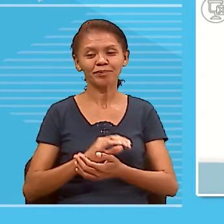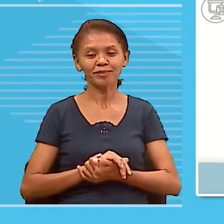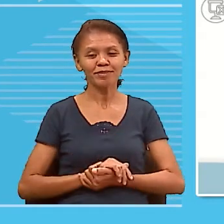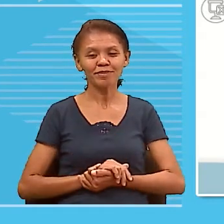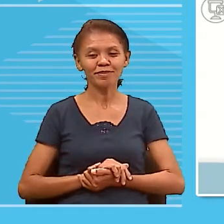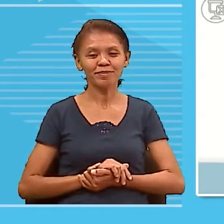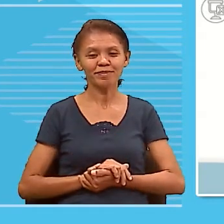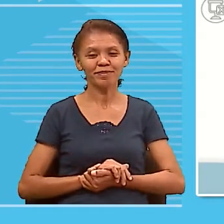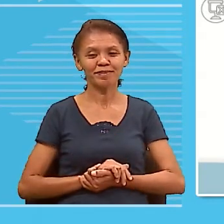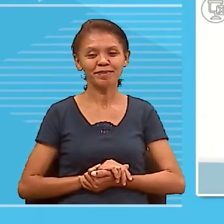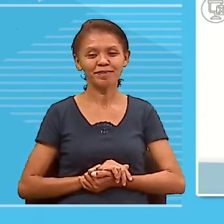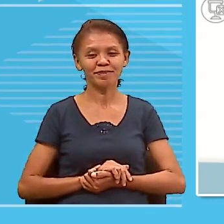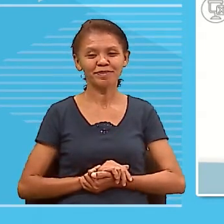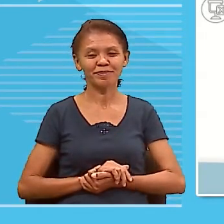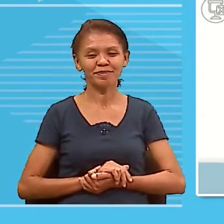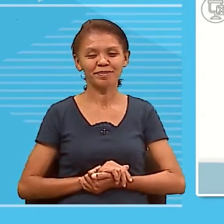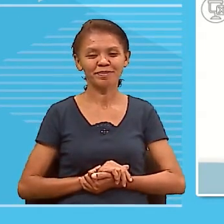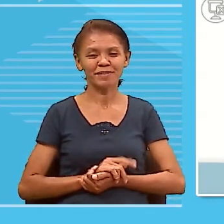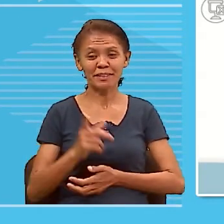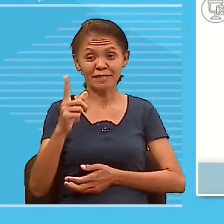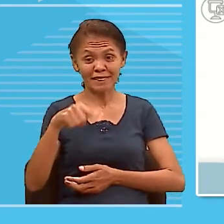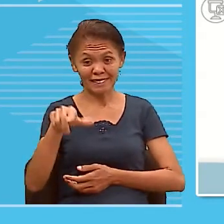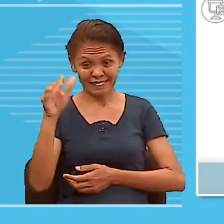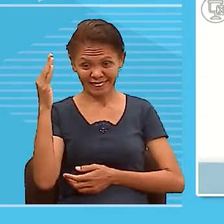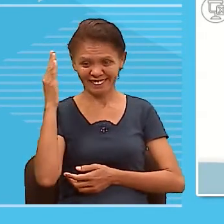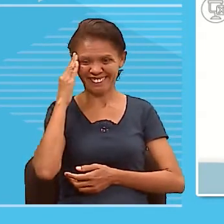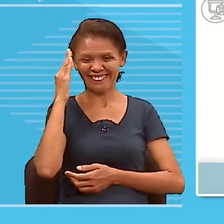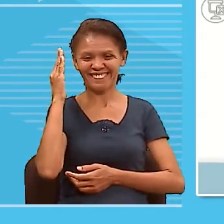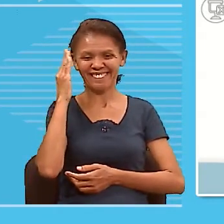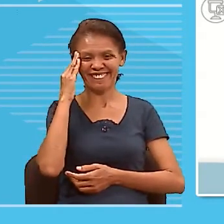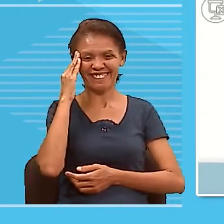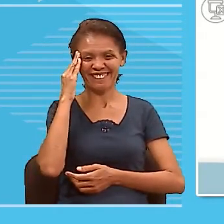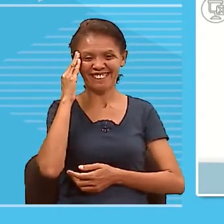compreendeu Adriana Souza